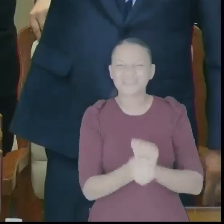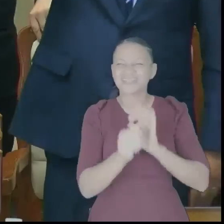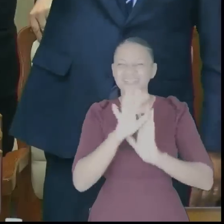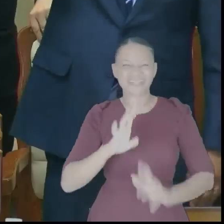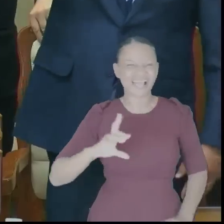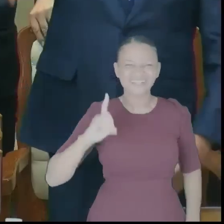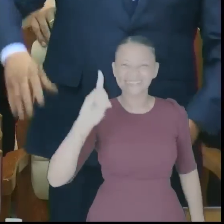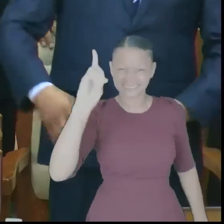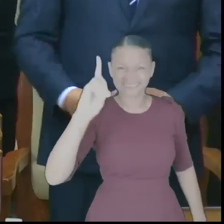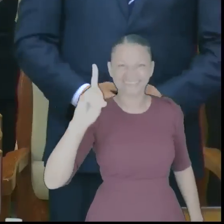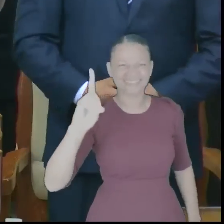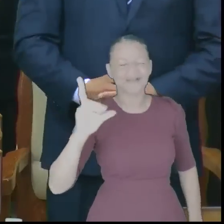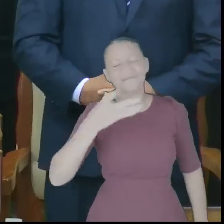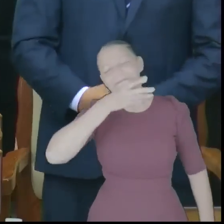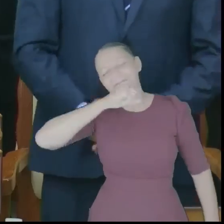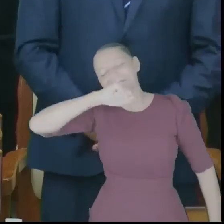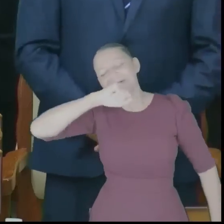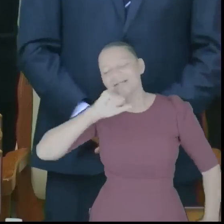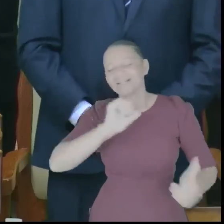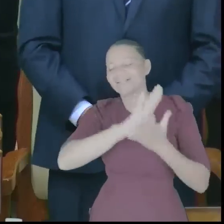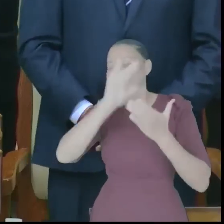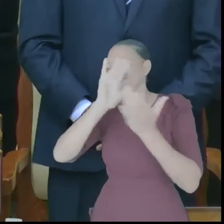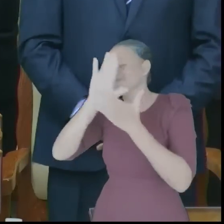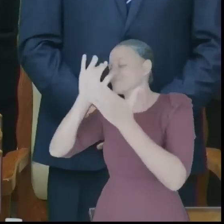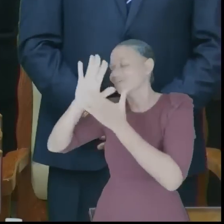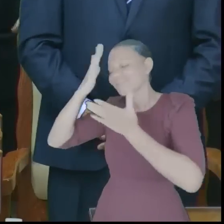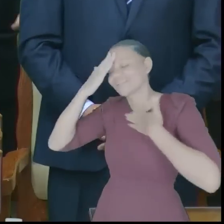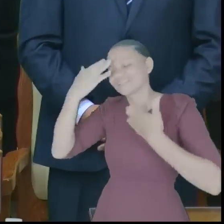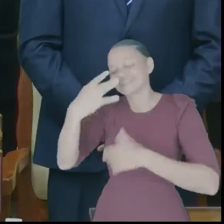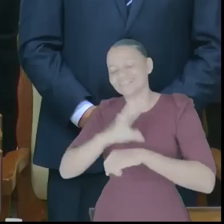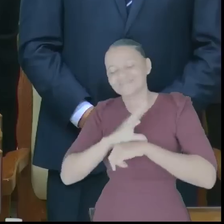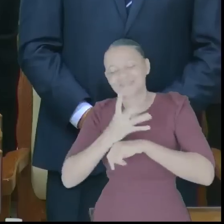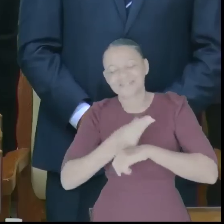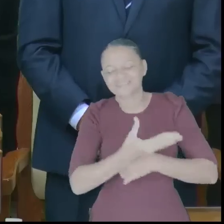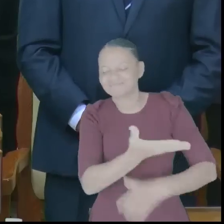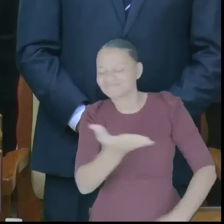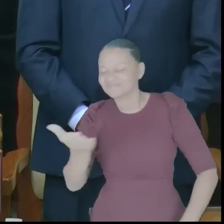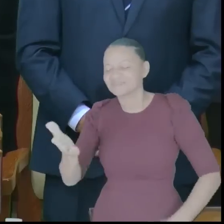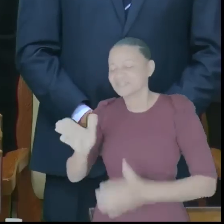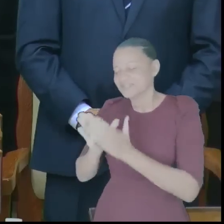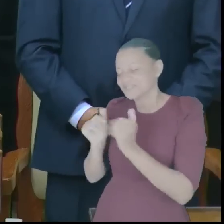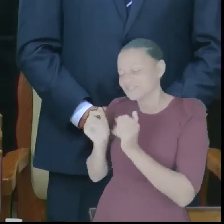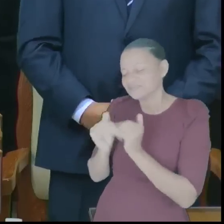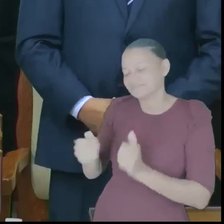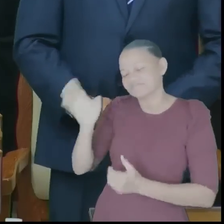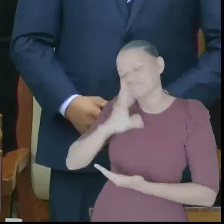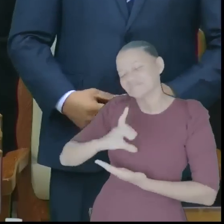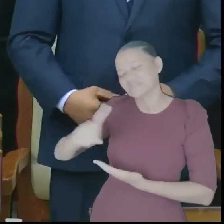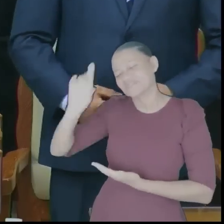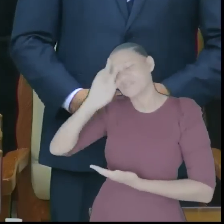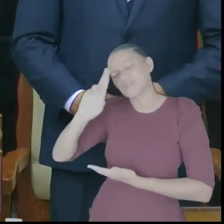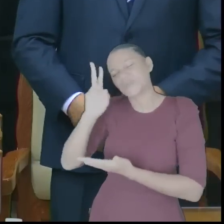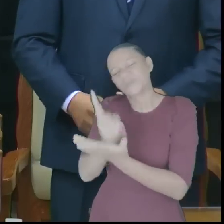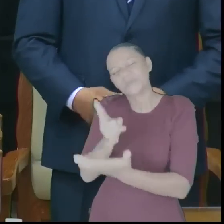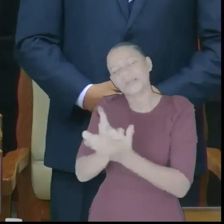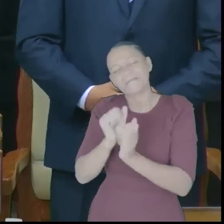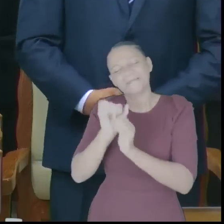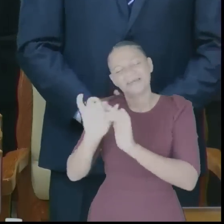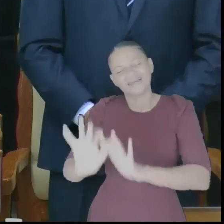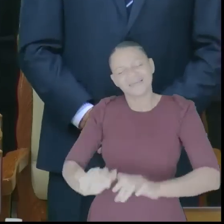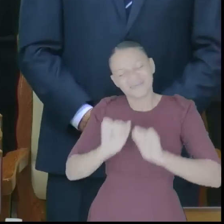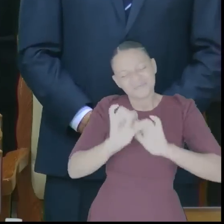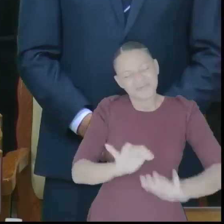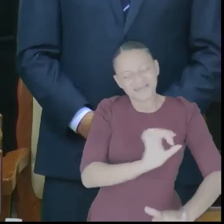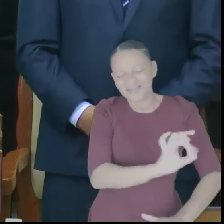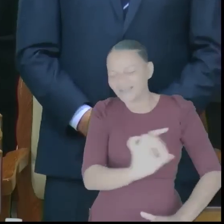Deus? Pai, eu te louvo pela tua igreja. E te peço, ó Deus, que o Senhor continue abençoando os teus filhos. E que